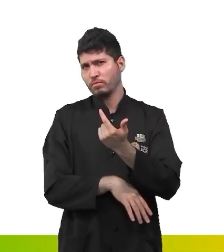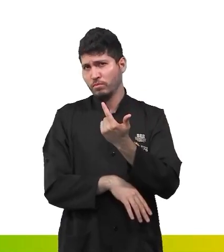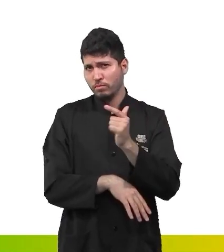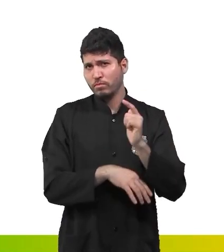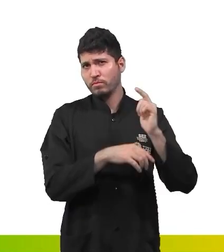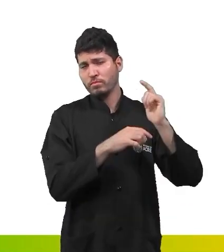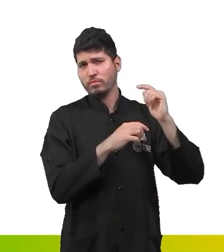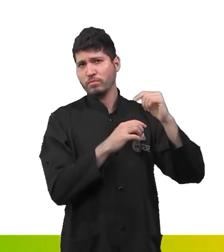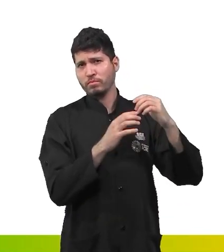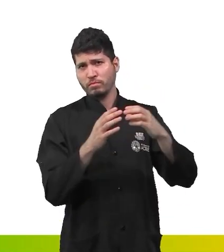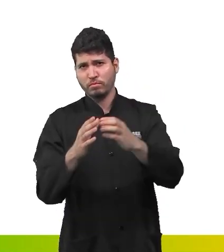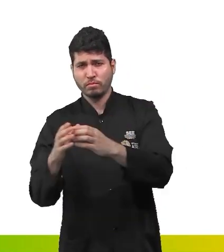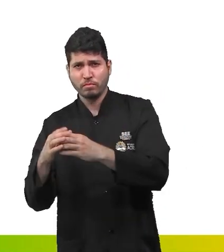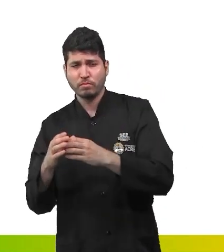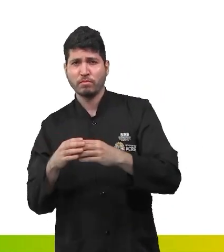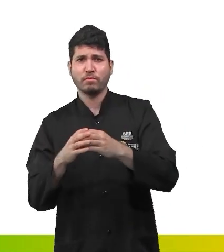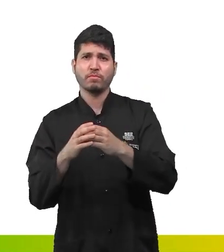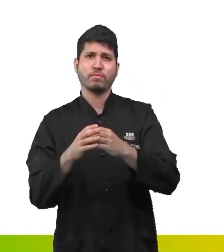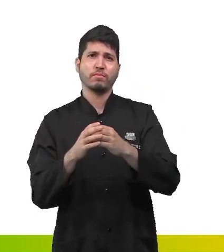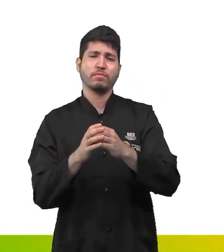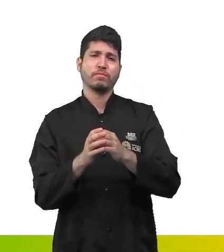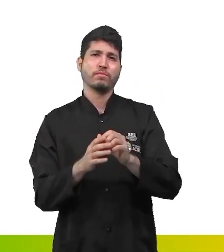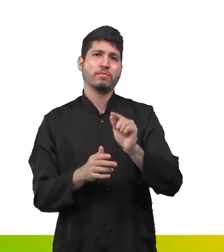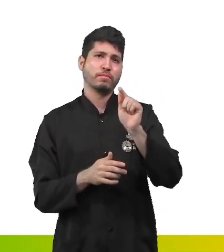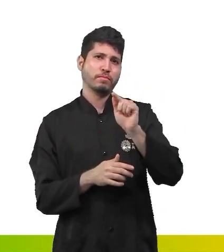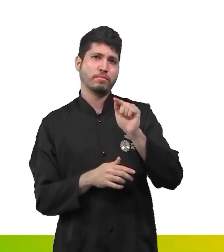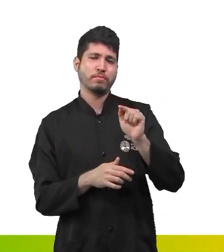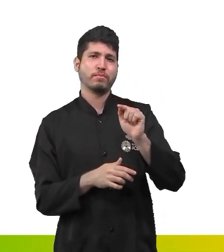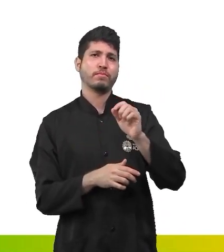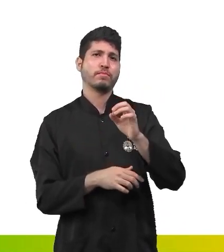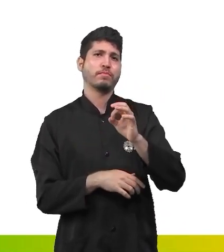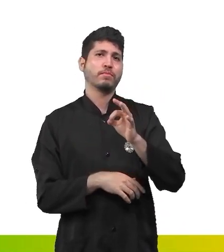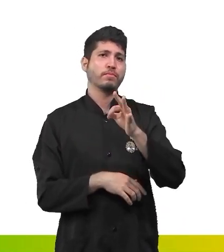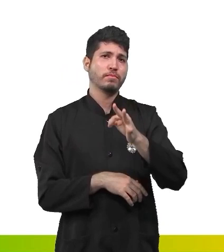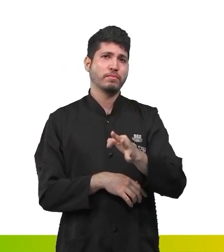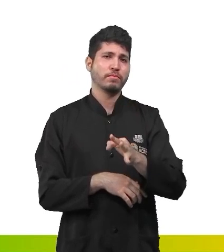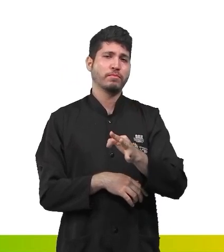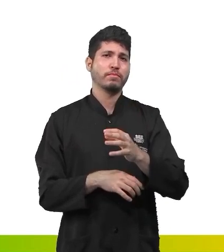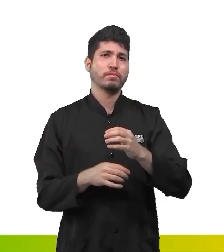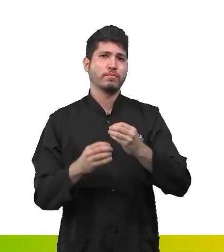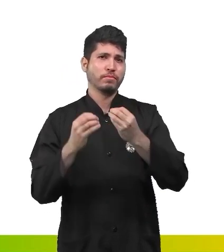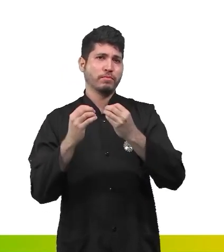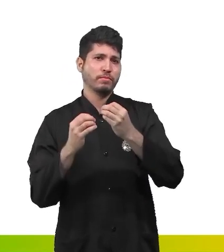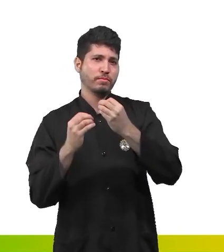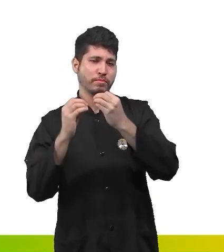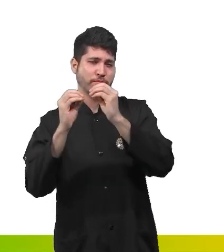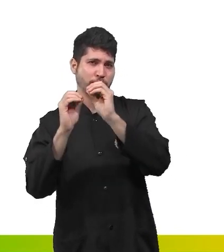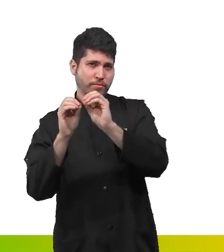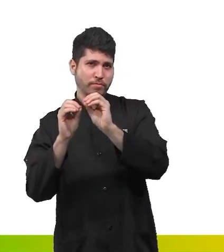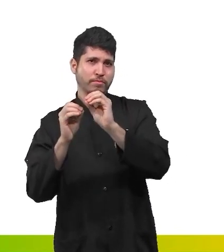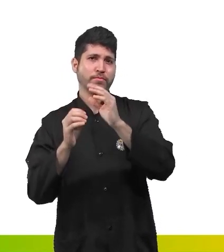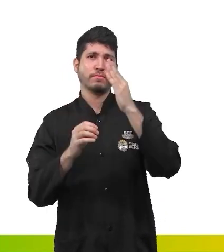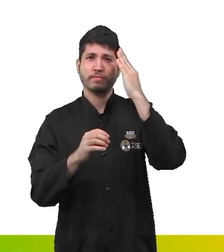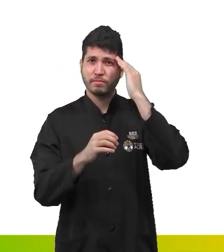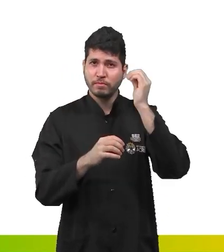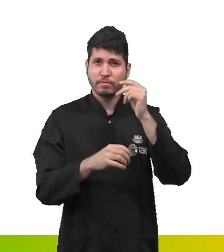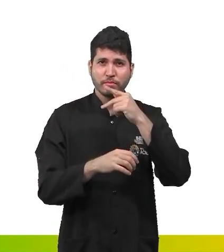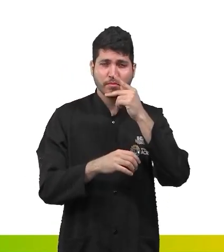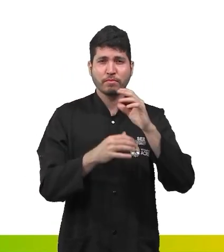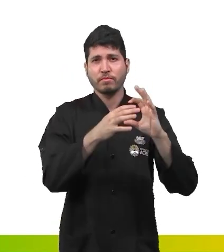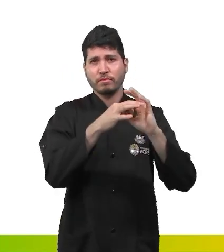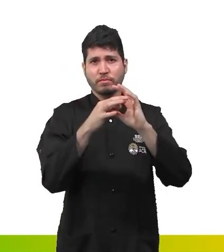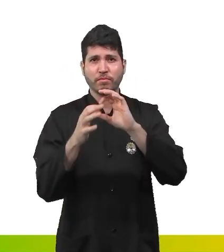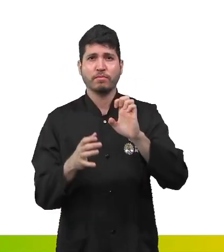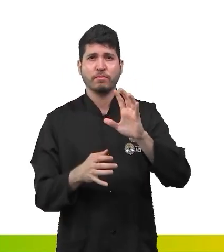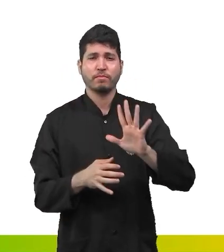que completa corretamente a lacuna. Aí aqui a gente vai completar, mas a gente já sabe que está falando do contexto europeu,